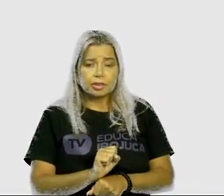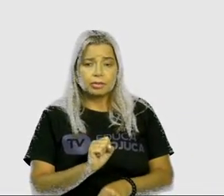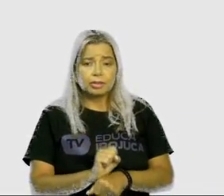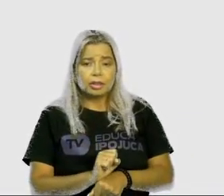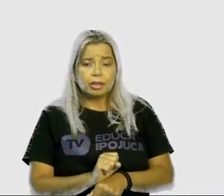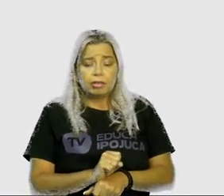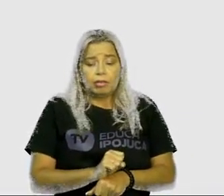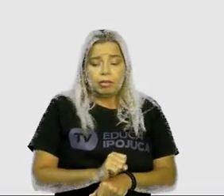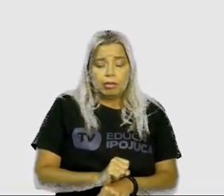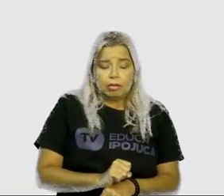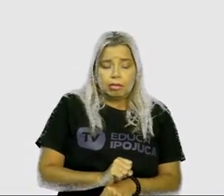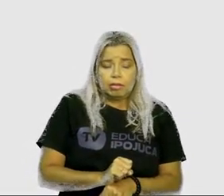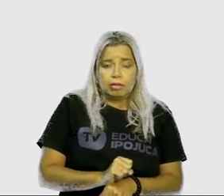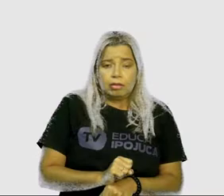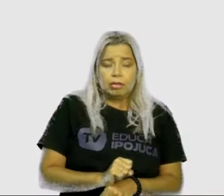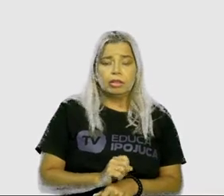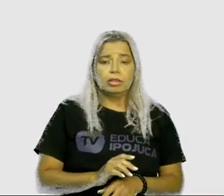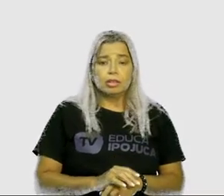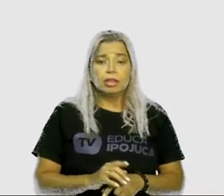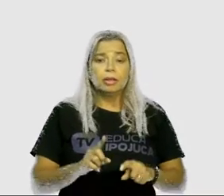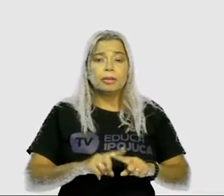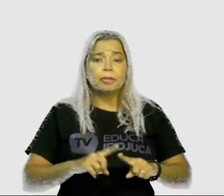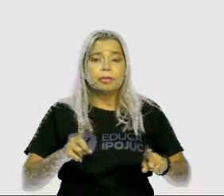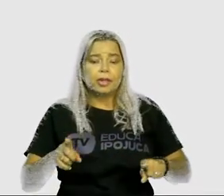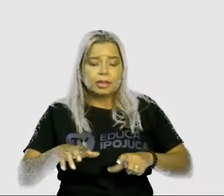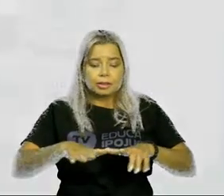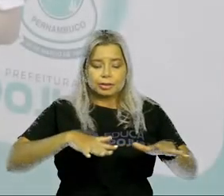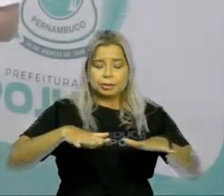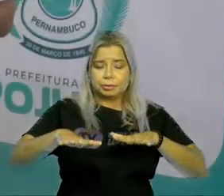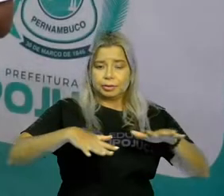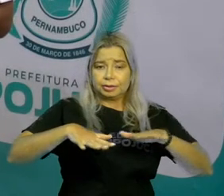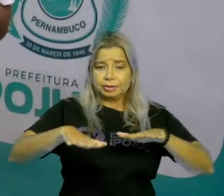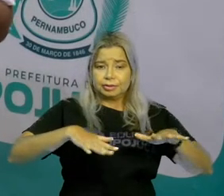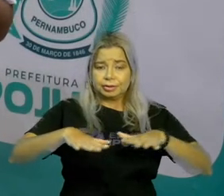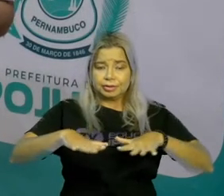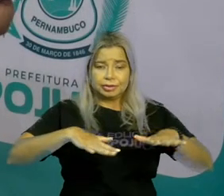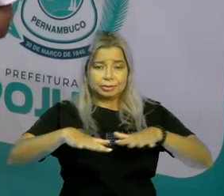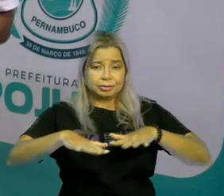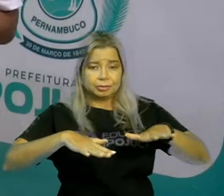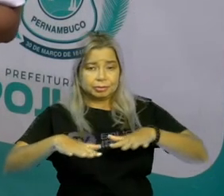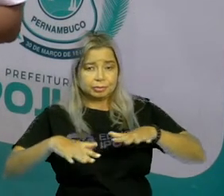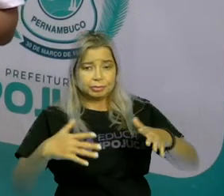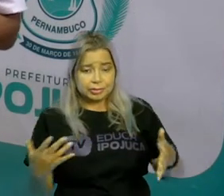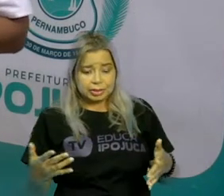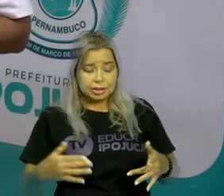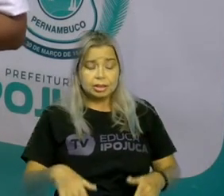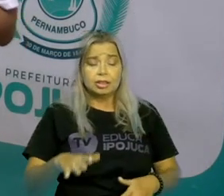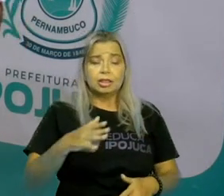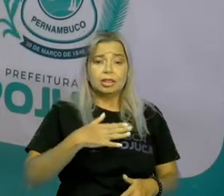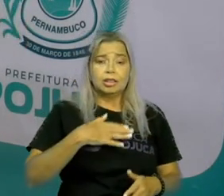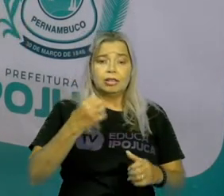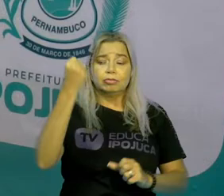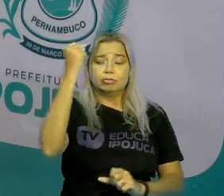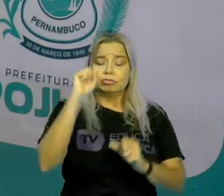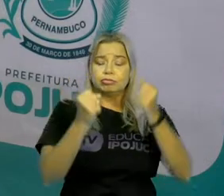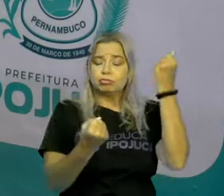movimento do nosso corpo, se a gente faz ele acontecer, ele faz com que a capacidade física do nosso corpo,